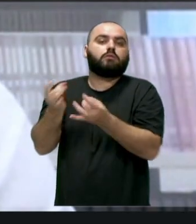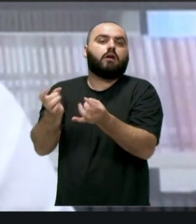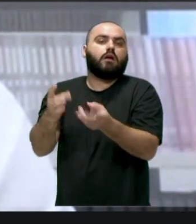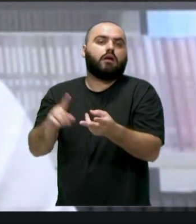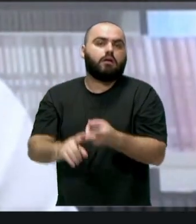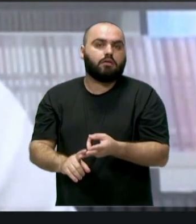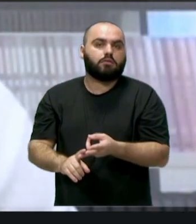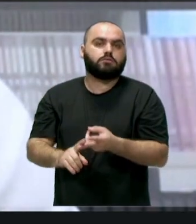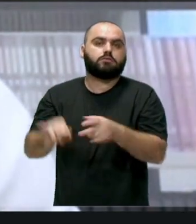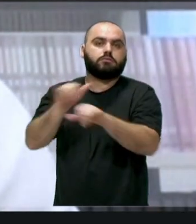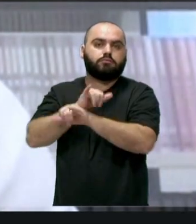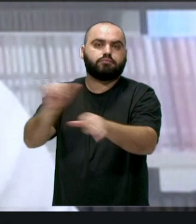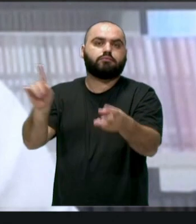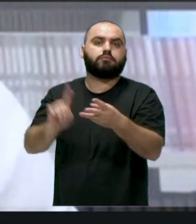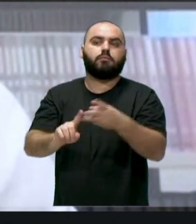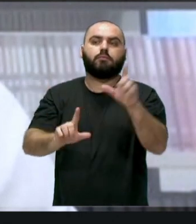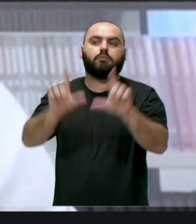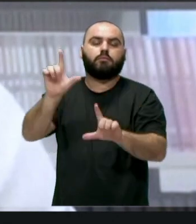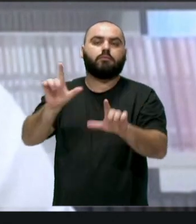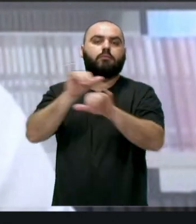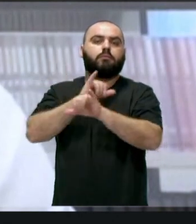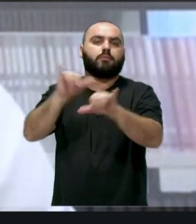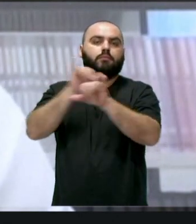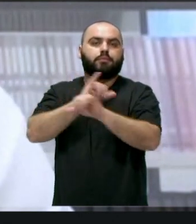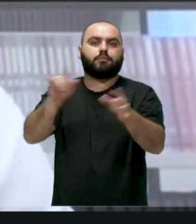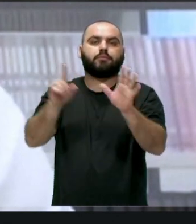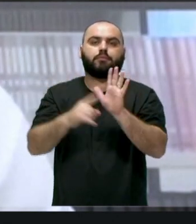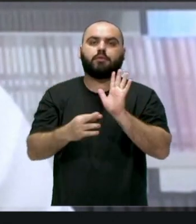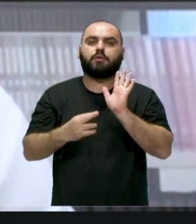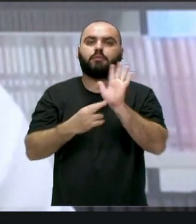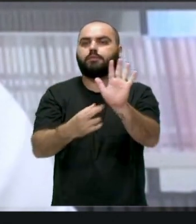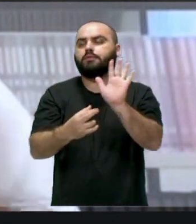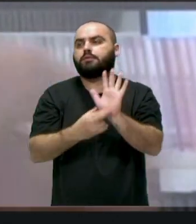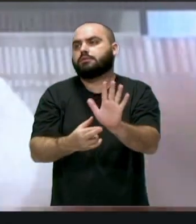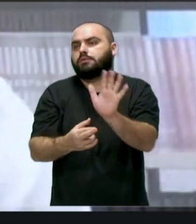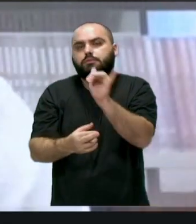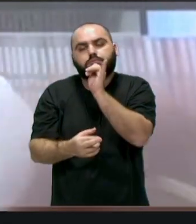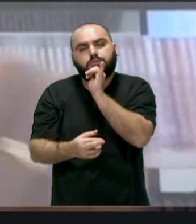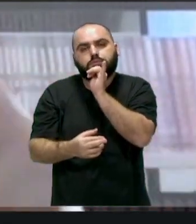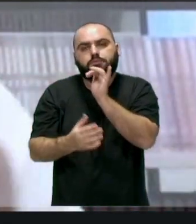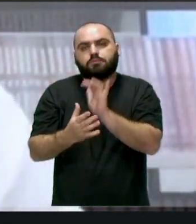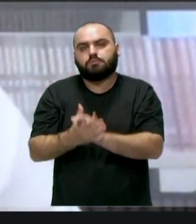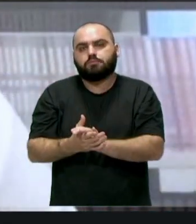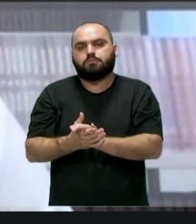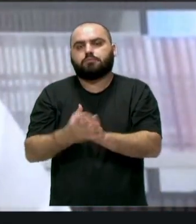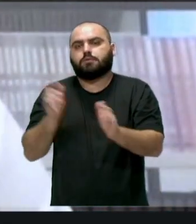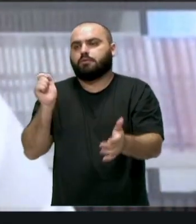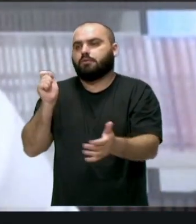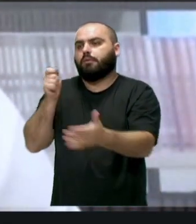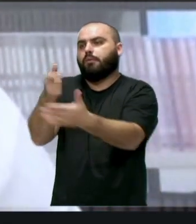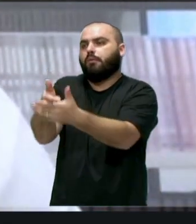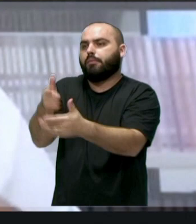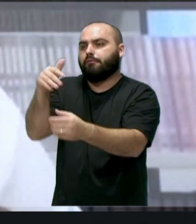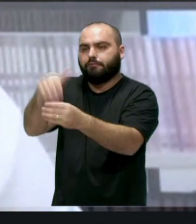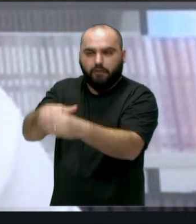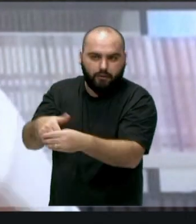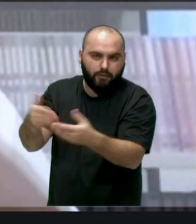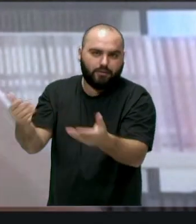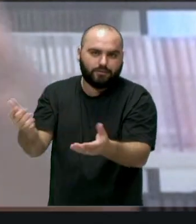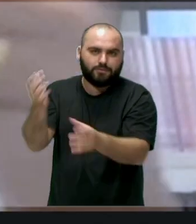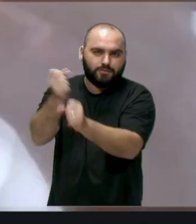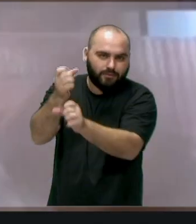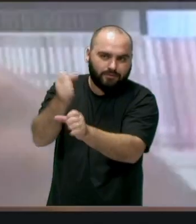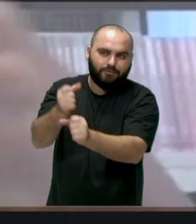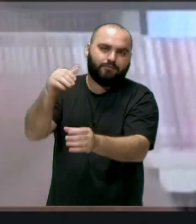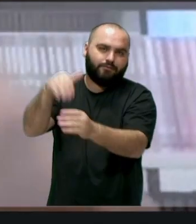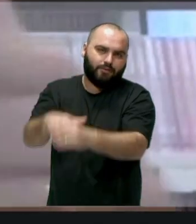das propagandas, das representações, por exemplo, compras de voto,